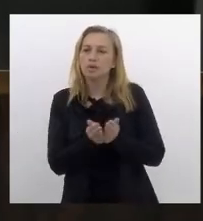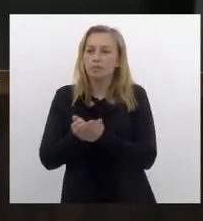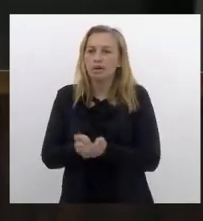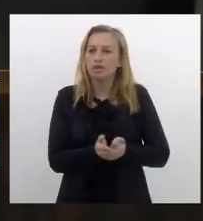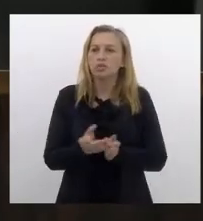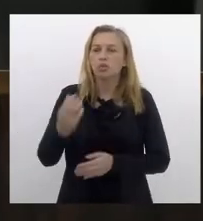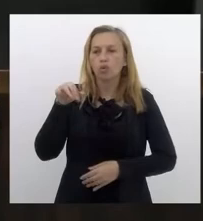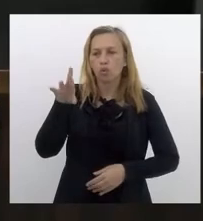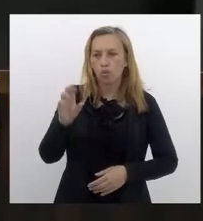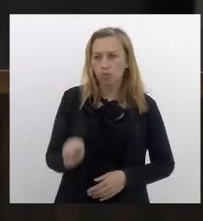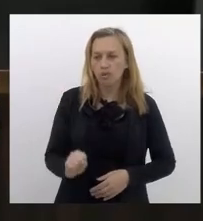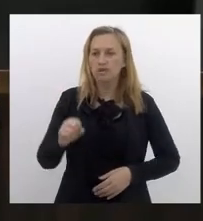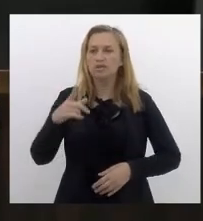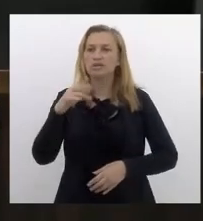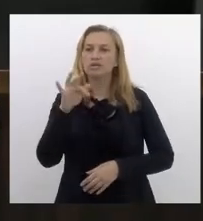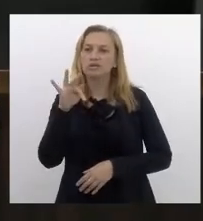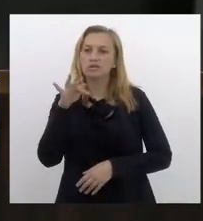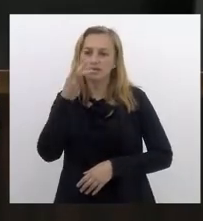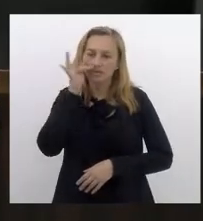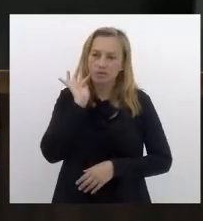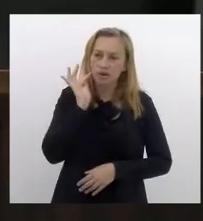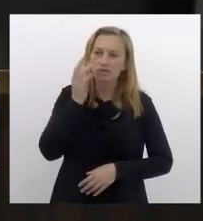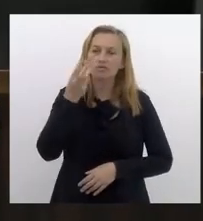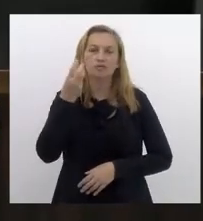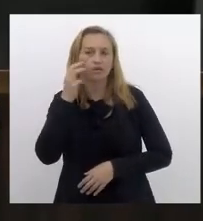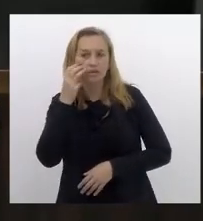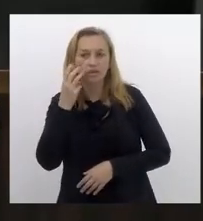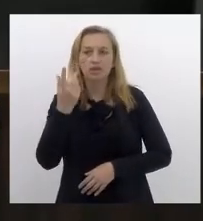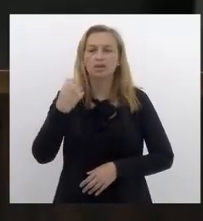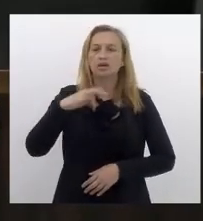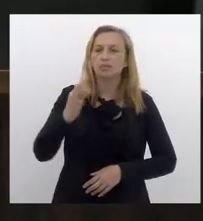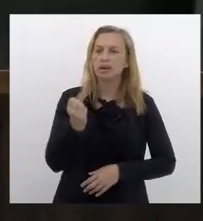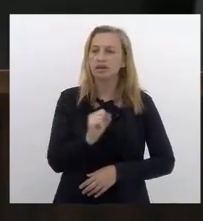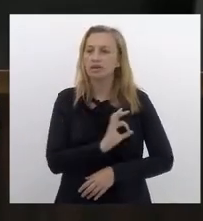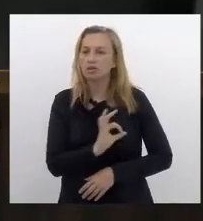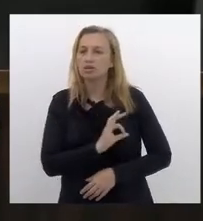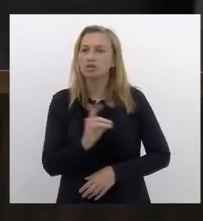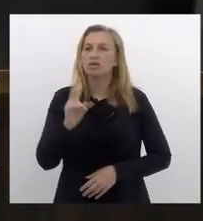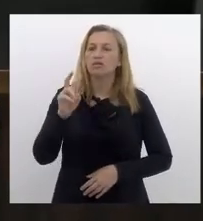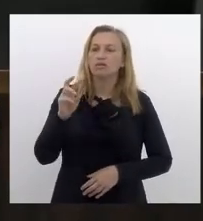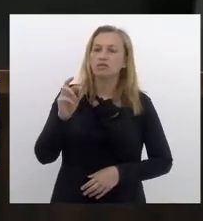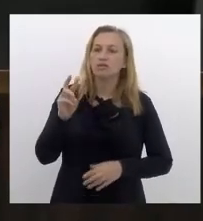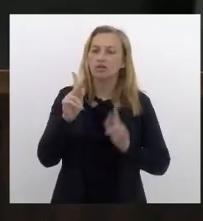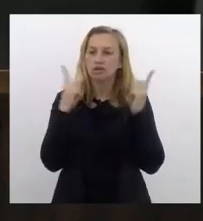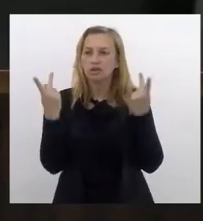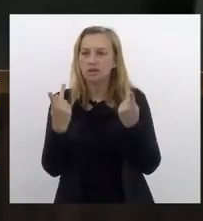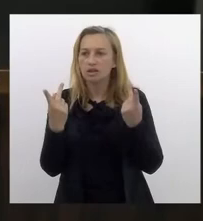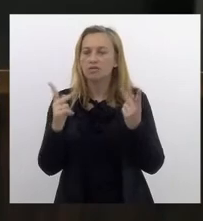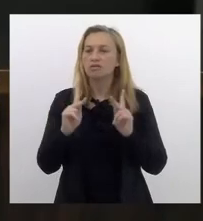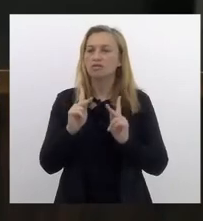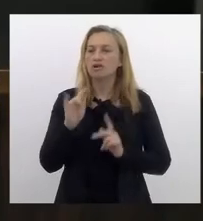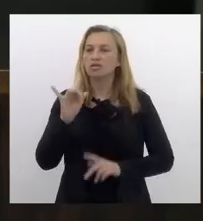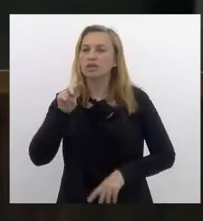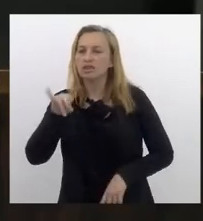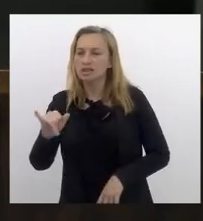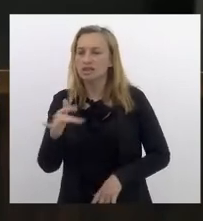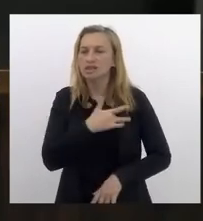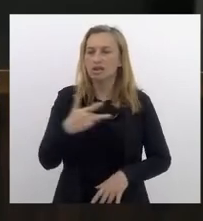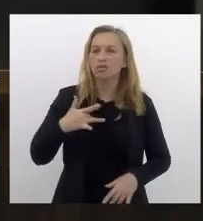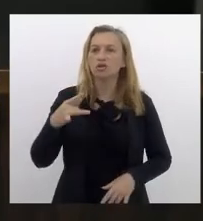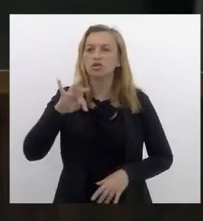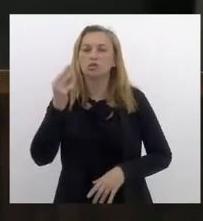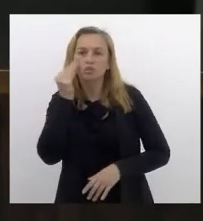Rubens Montempo, Flávio Serafini, Valdeca Carneira, Alana Patos, Marta Rocha, Valdeci da Saúde, Célia Jordão, Luiz Paulo, Dani Monteira, Lucinha,